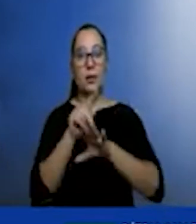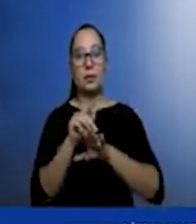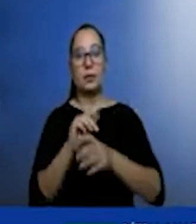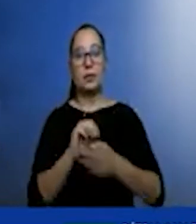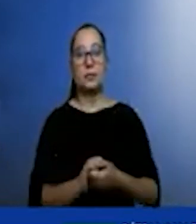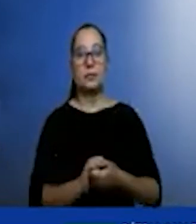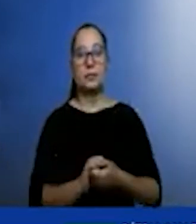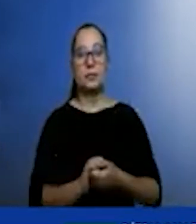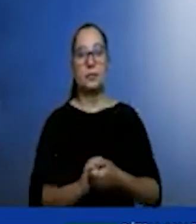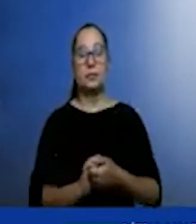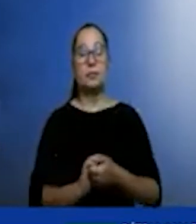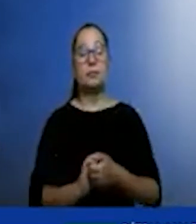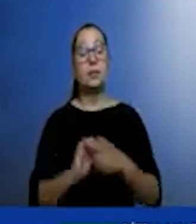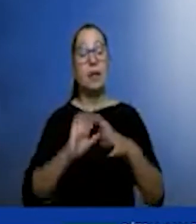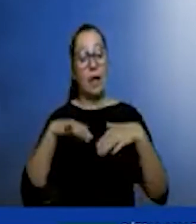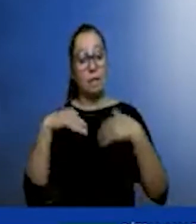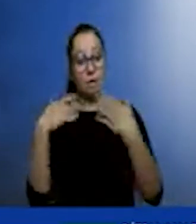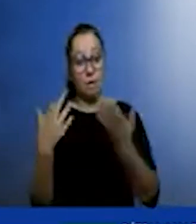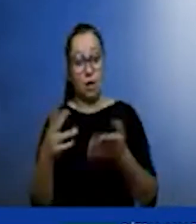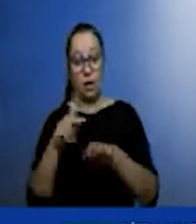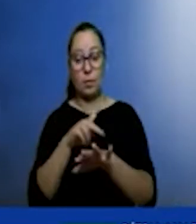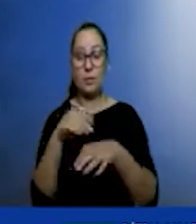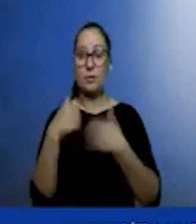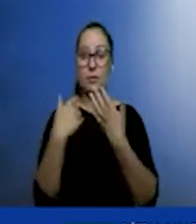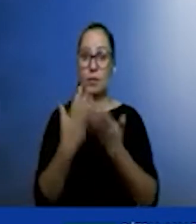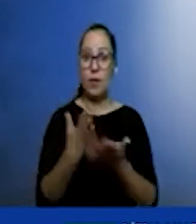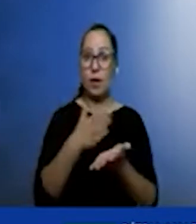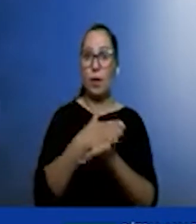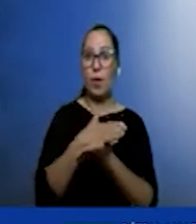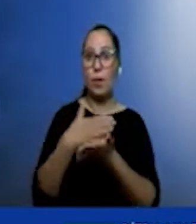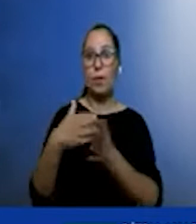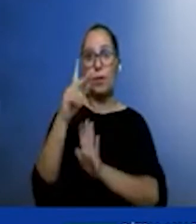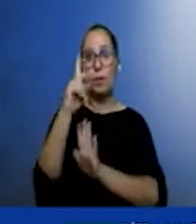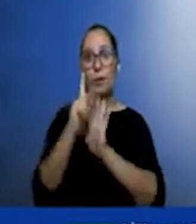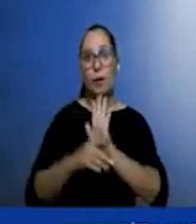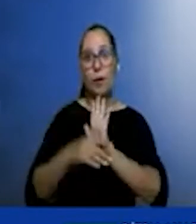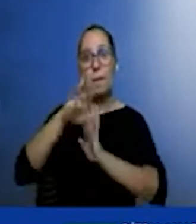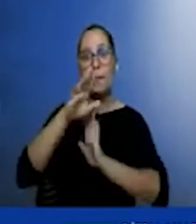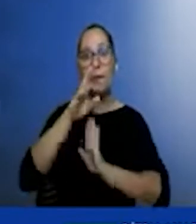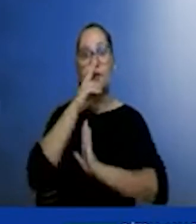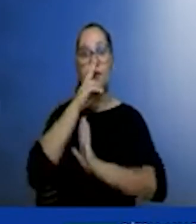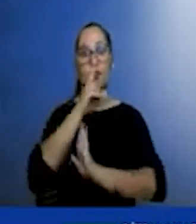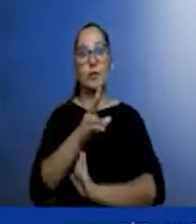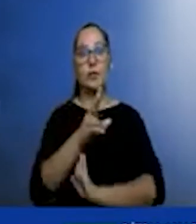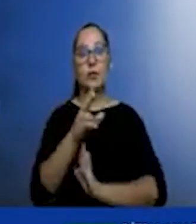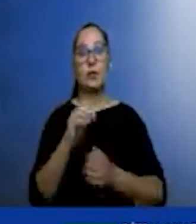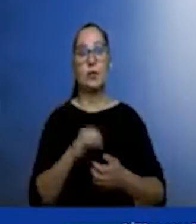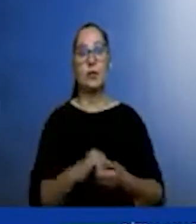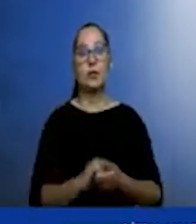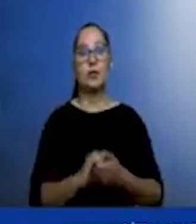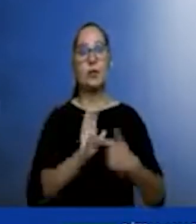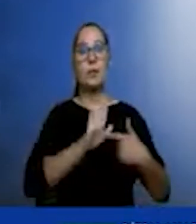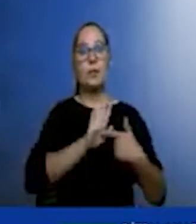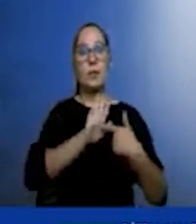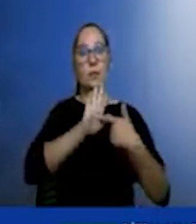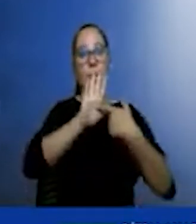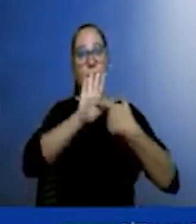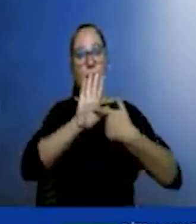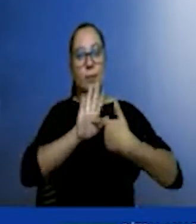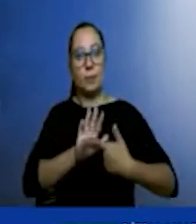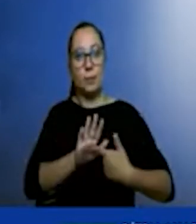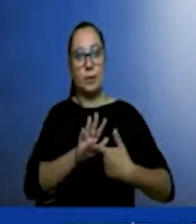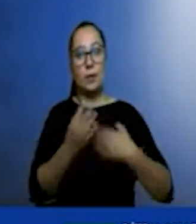fora do Brasil, acho que a gente precisa também começar um programa mais intenso de mostrar como a